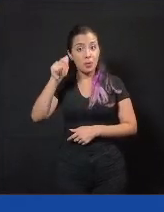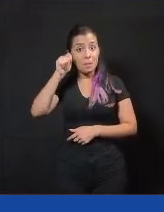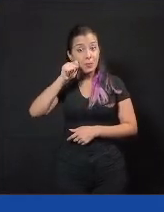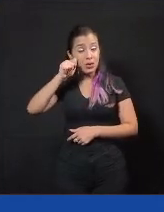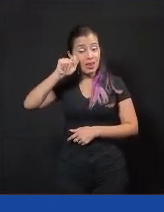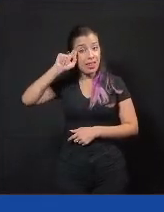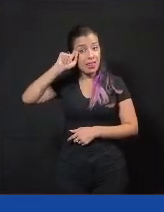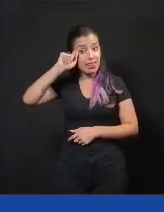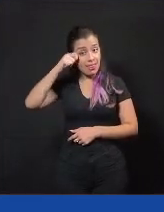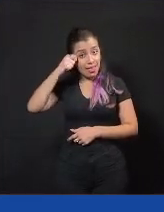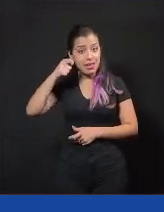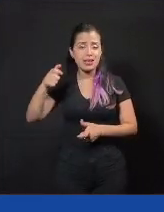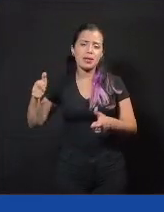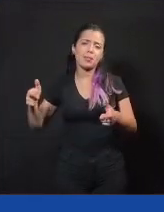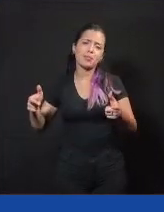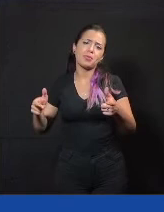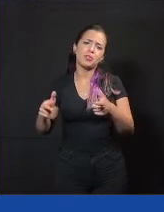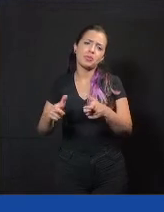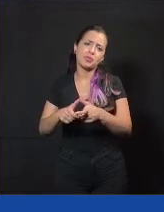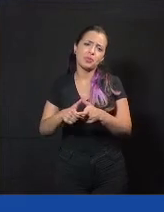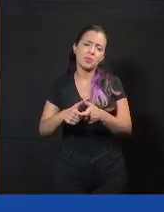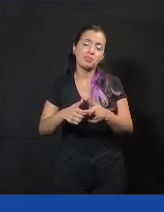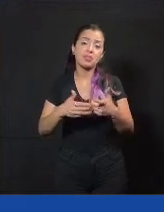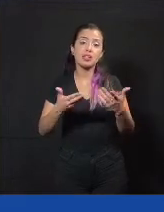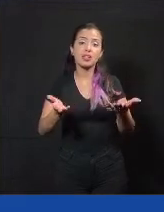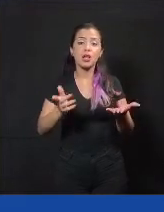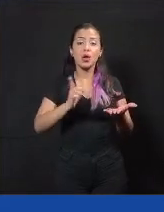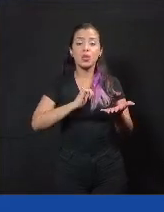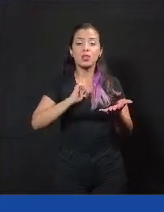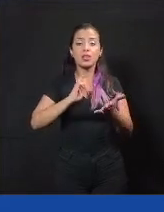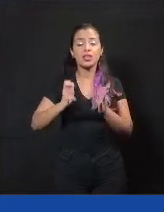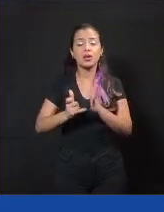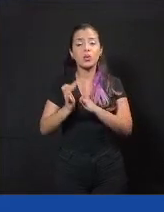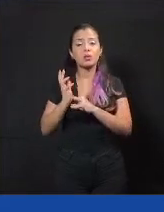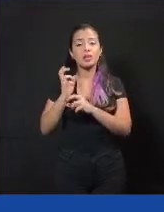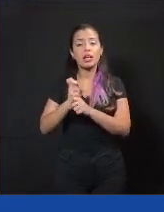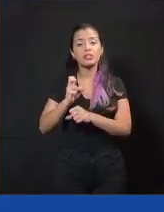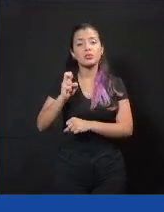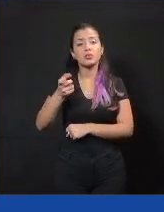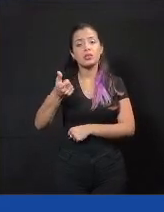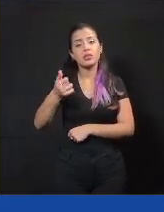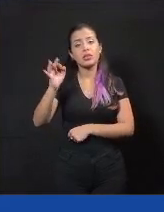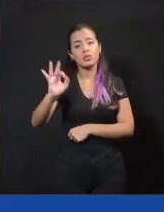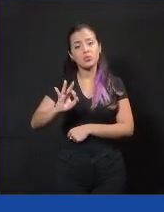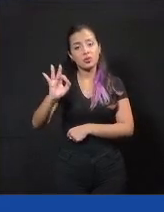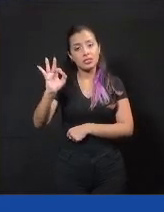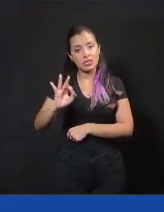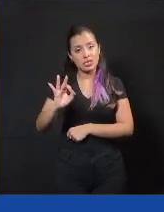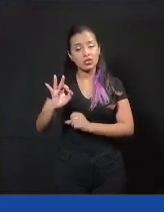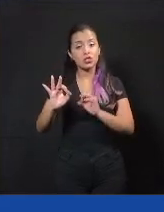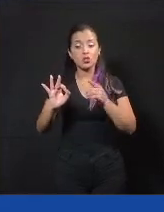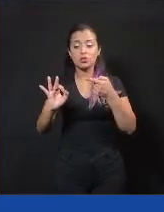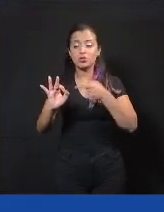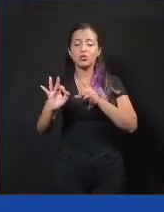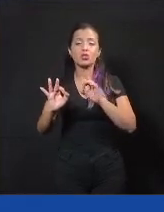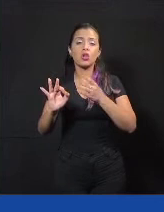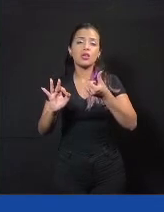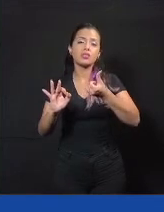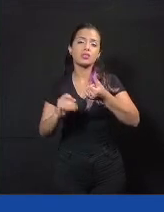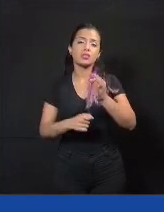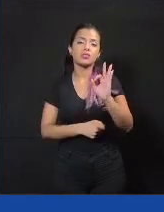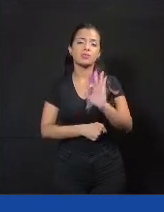no universo em que somos 56% da população, somos apenas 6% nos